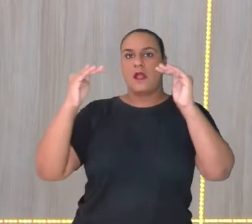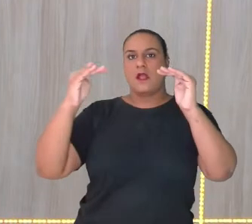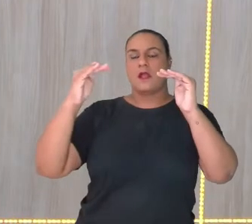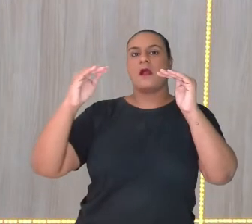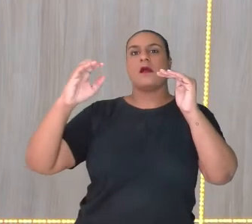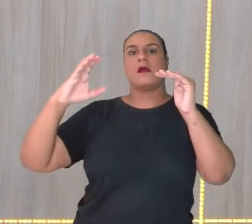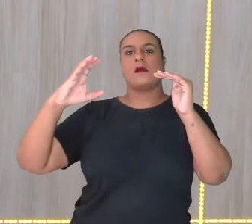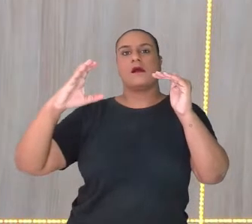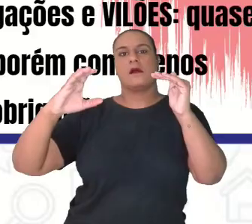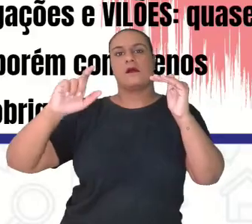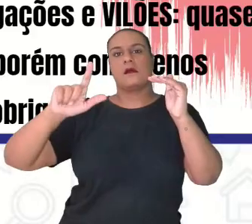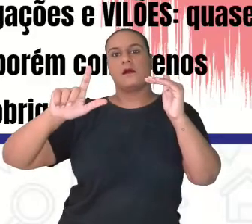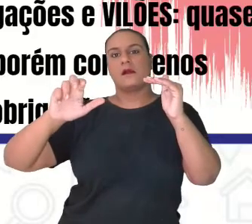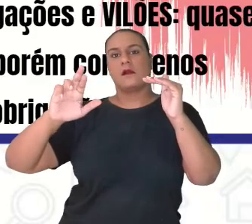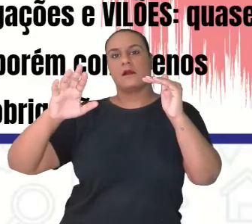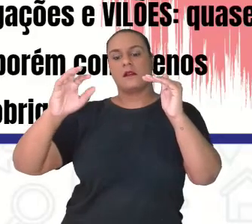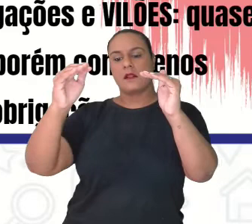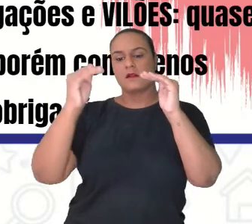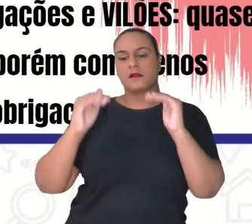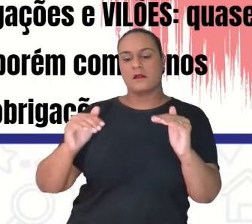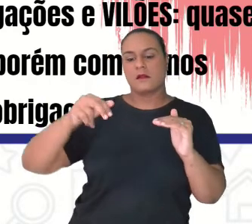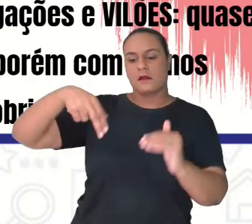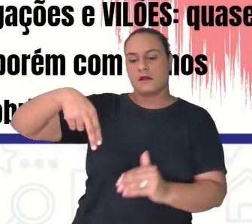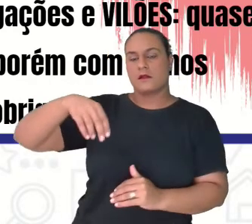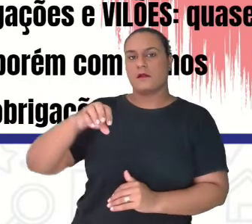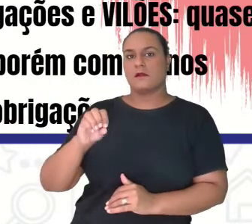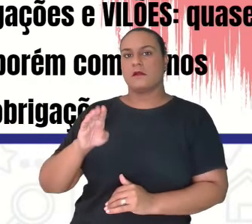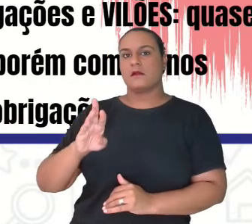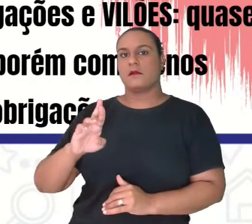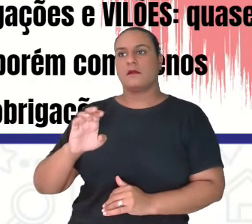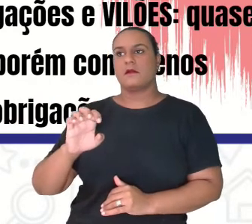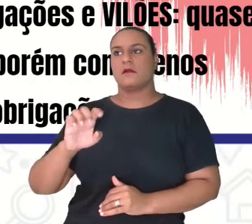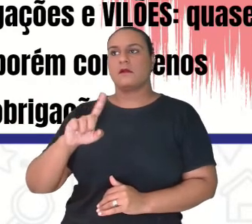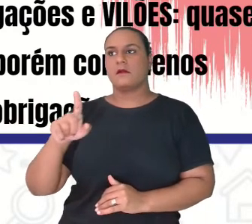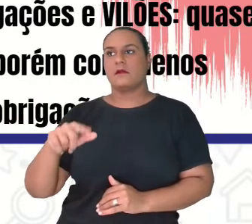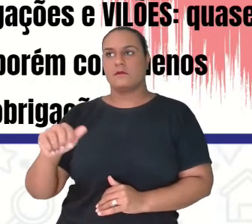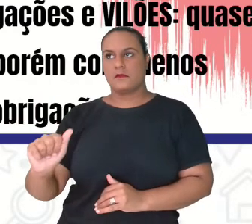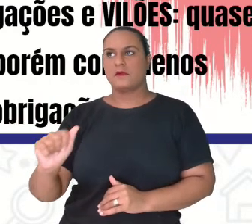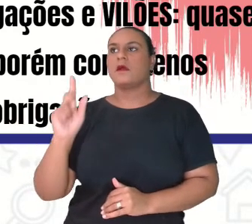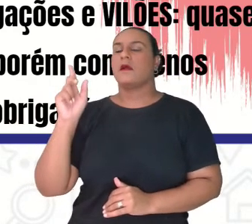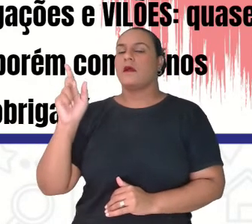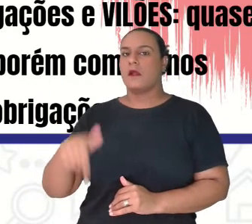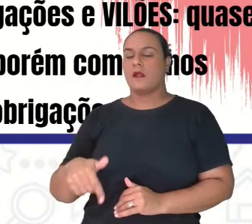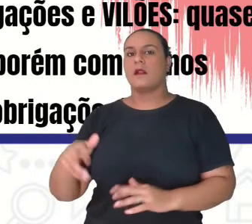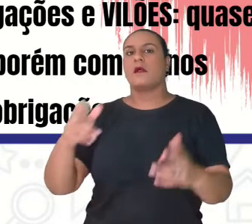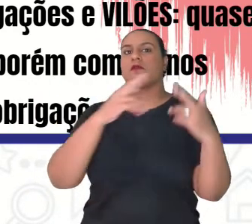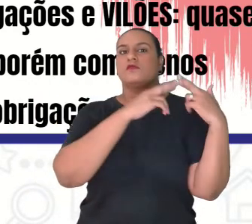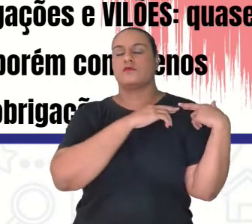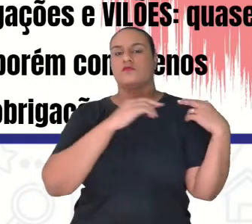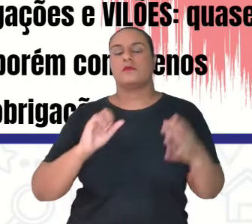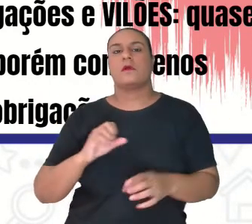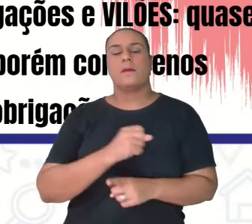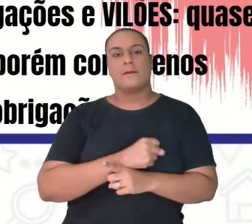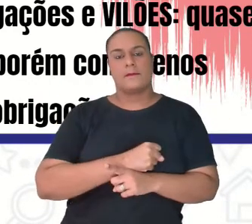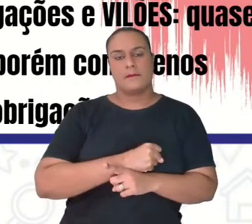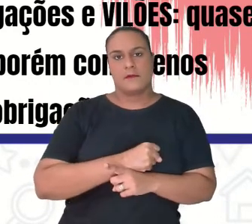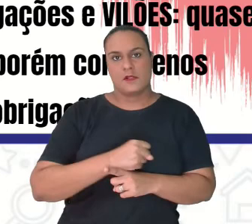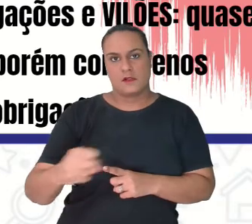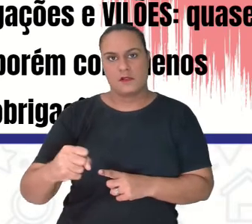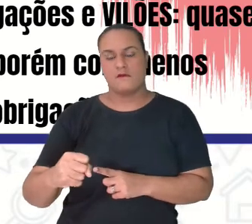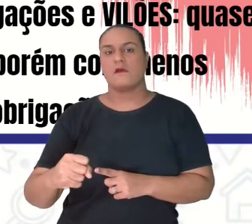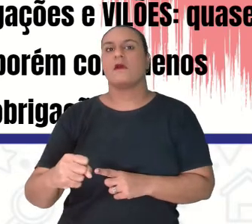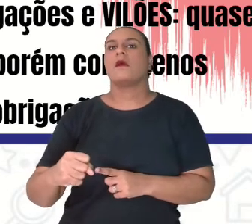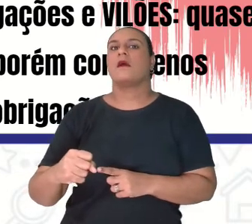A nobreza tinha terras e tinha o poder político, porque eram os nobres que eram responsáveis pela defesa